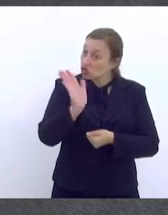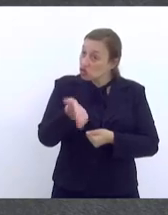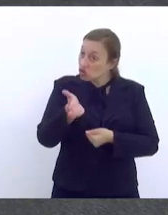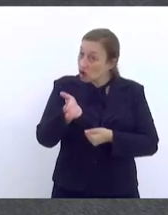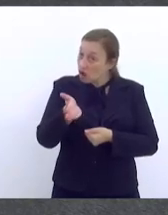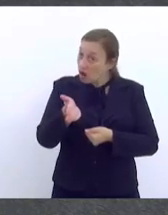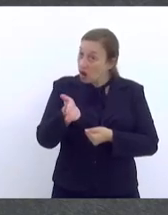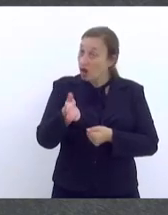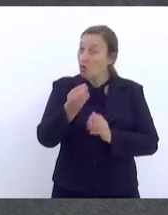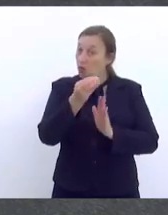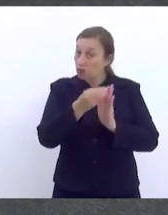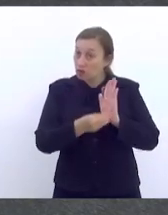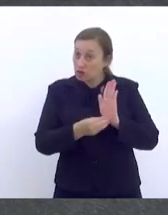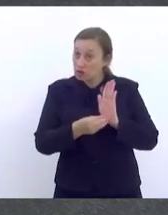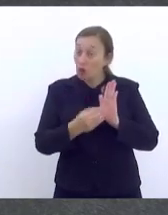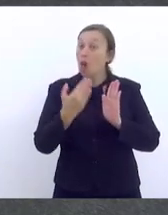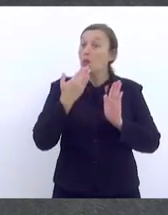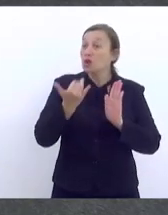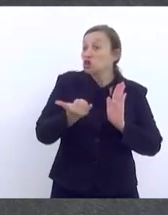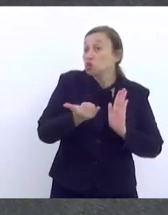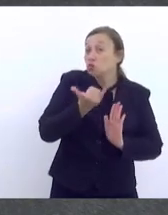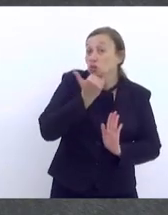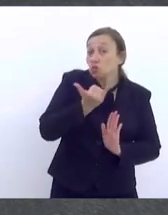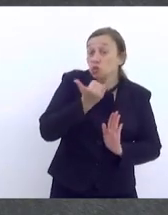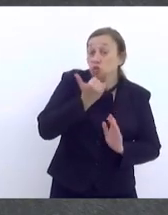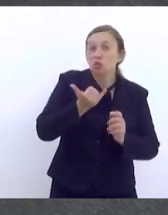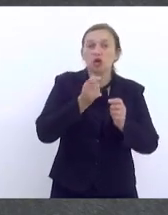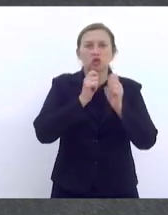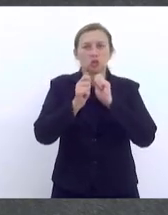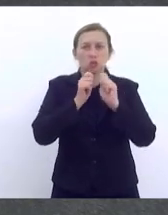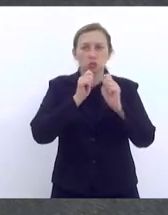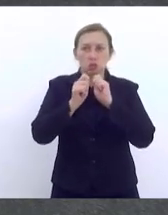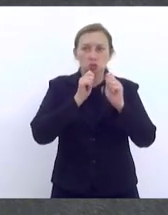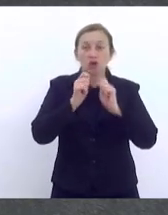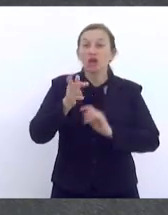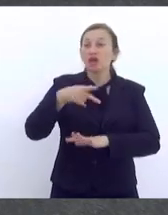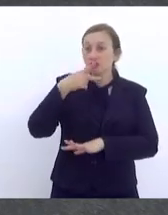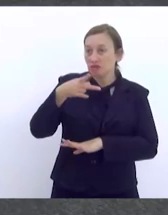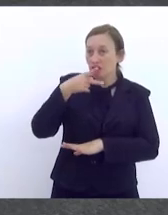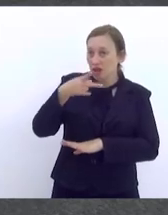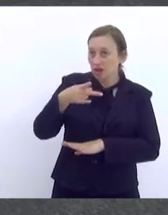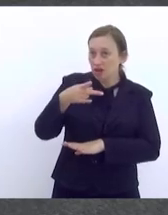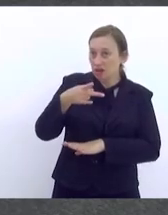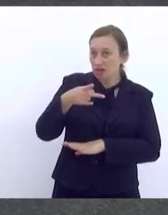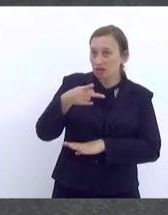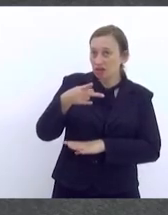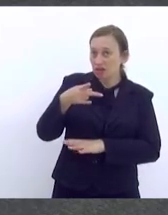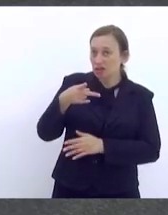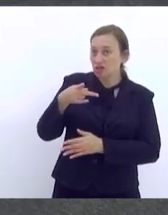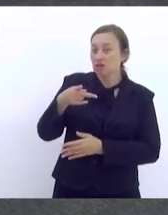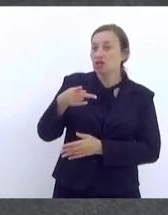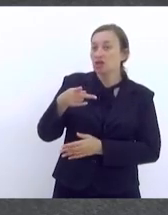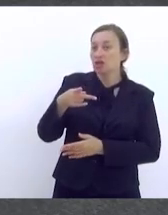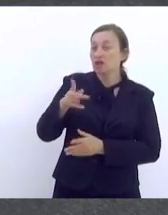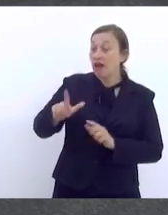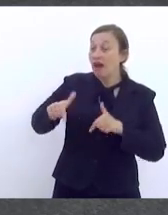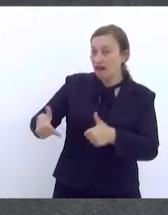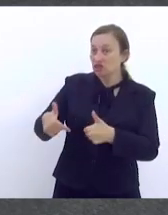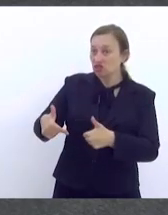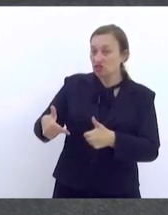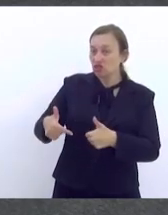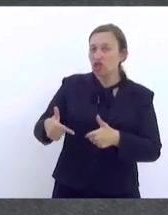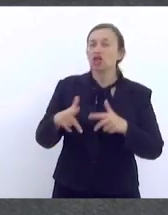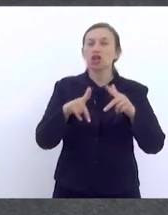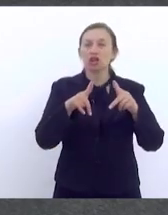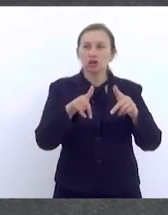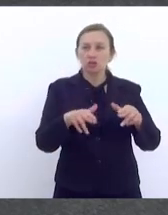nota pública pedindo desculpas a jornalista e dizendo que vai tomar as devidas providências assim como